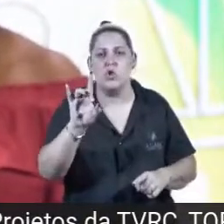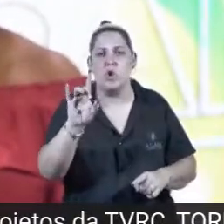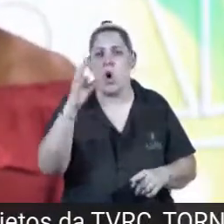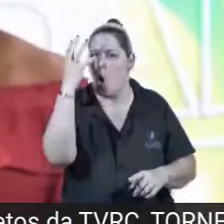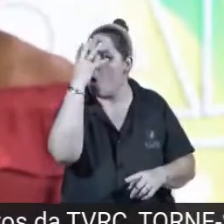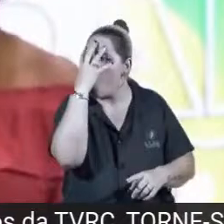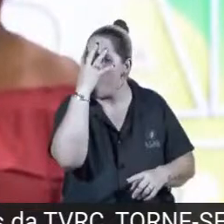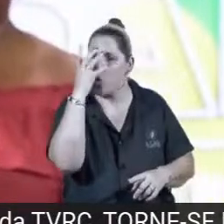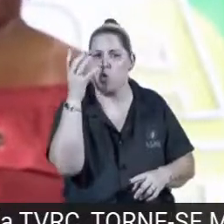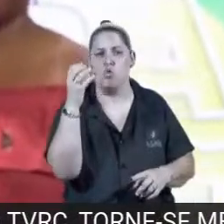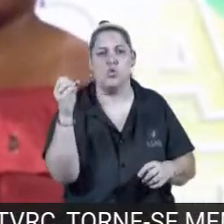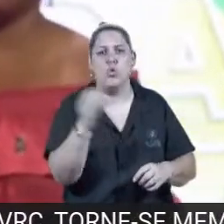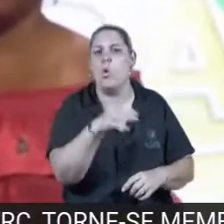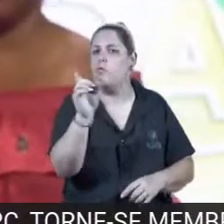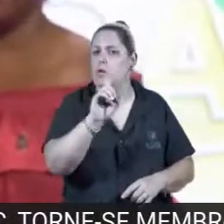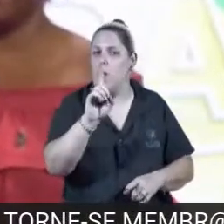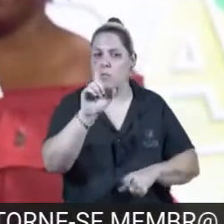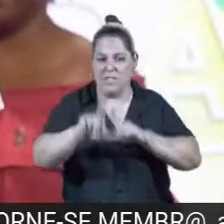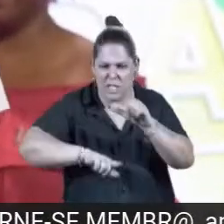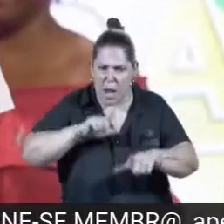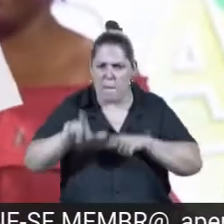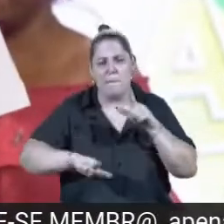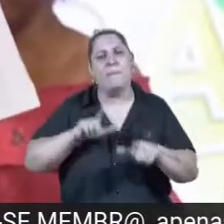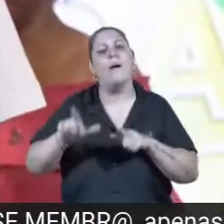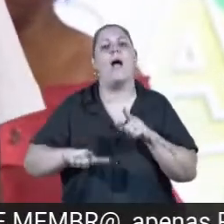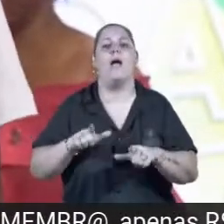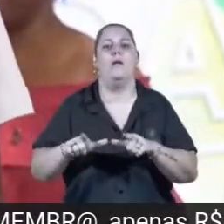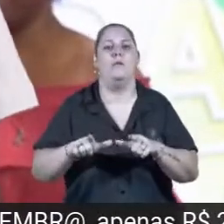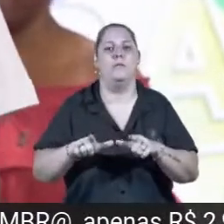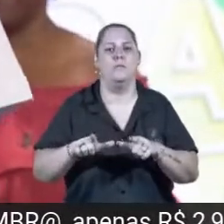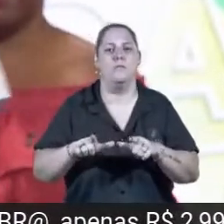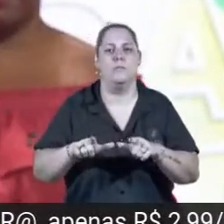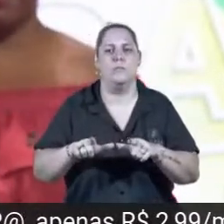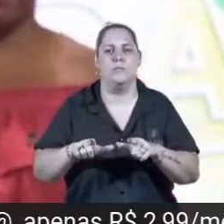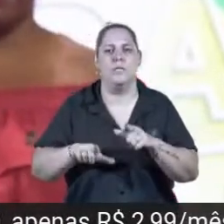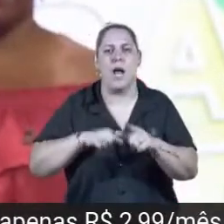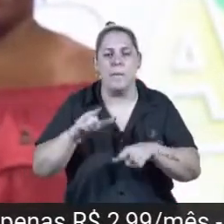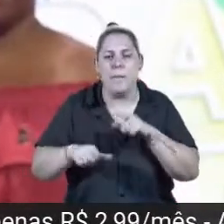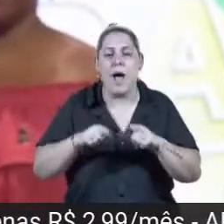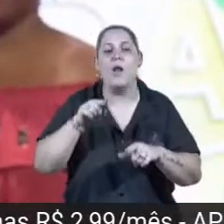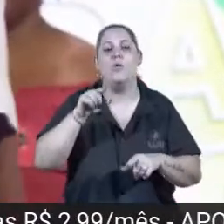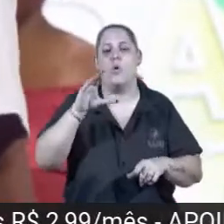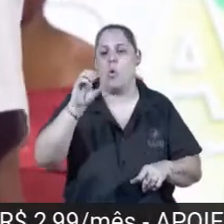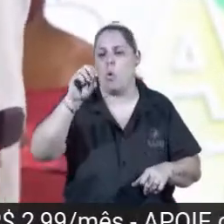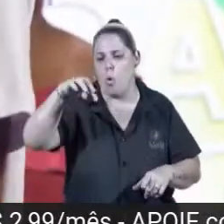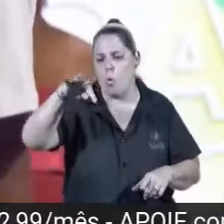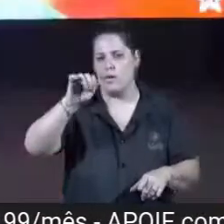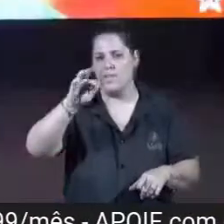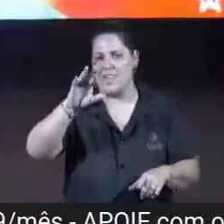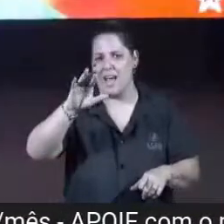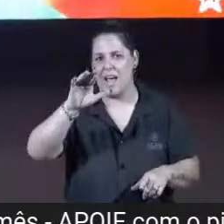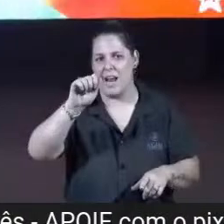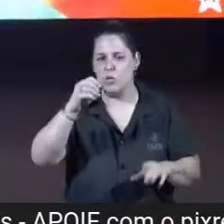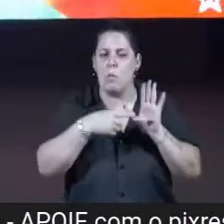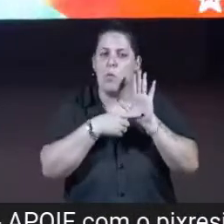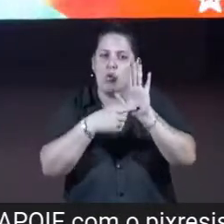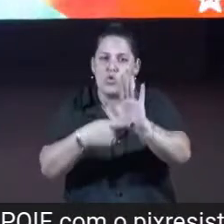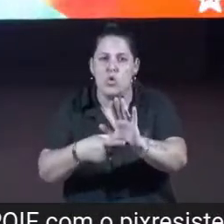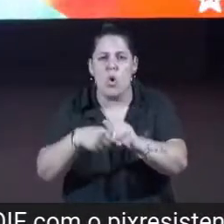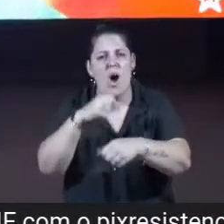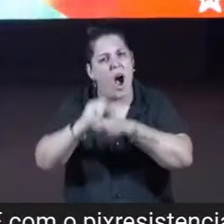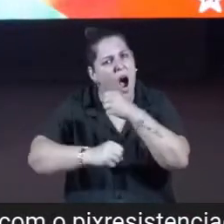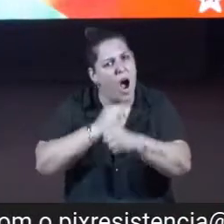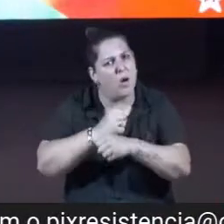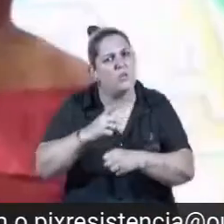em atos e atitudes. E esses atos e essas atitudes, você demonstrou nesses últimos anos que você tem, né? Que